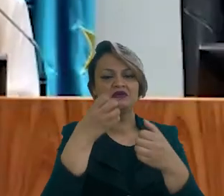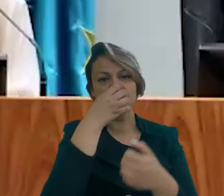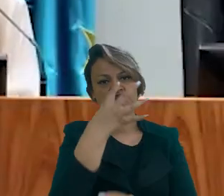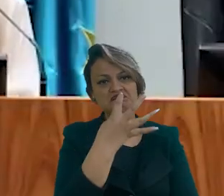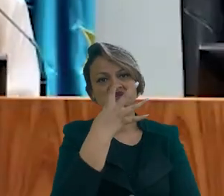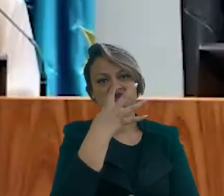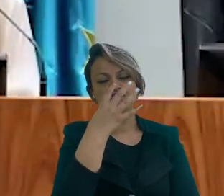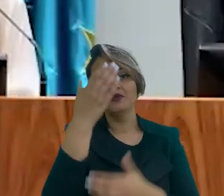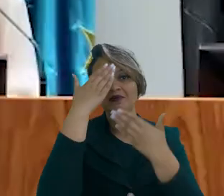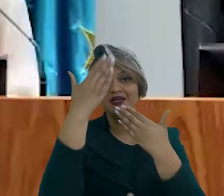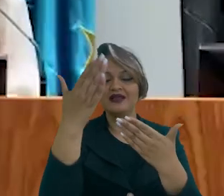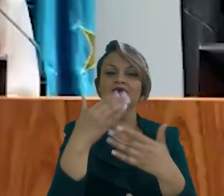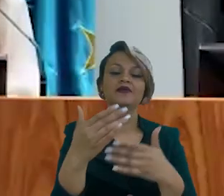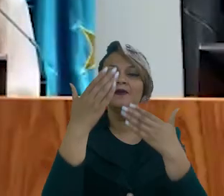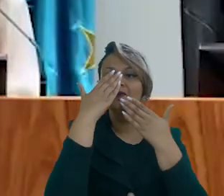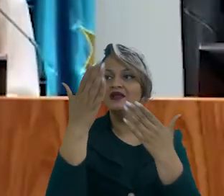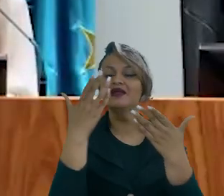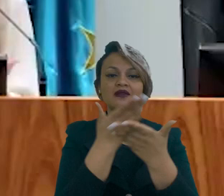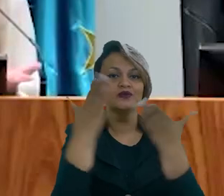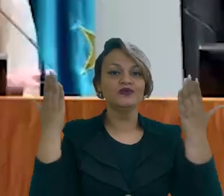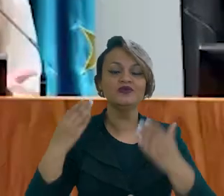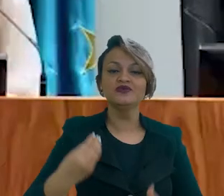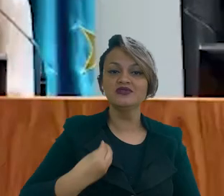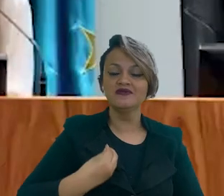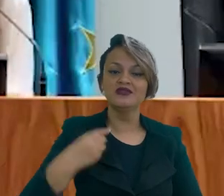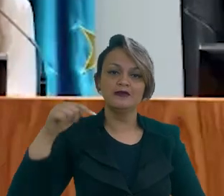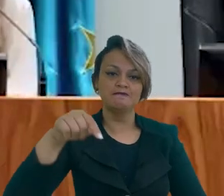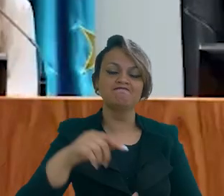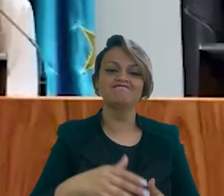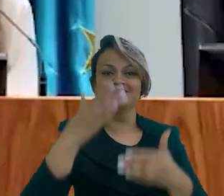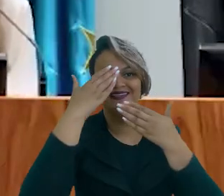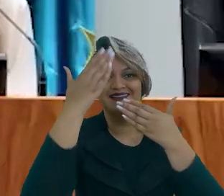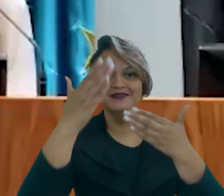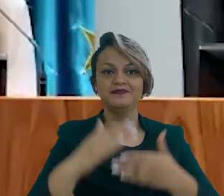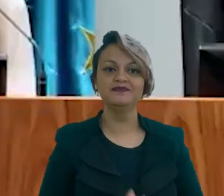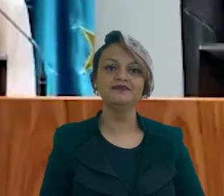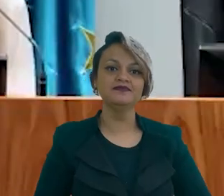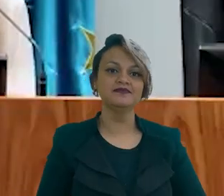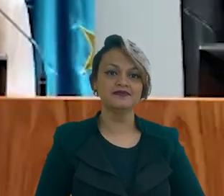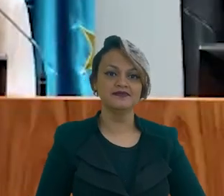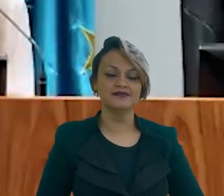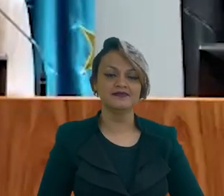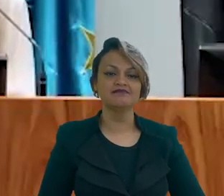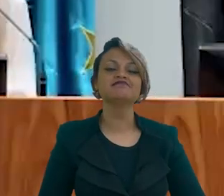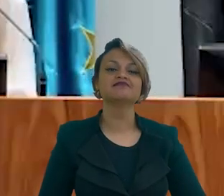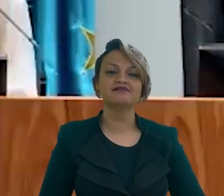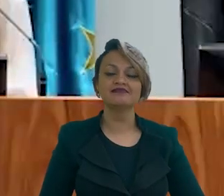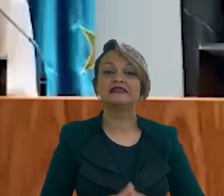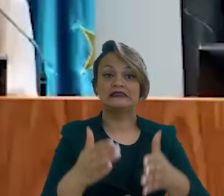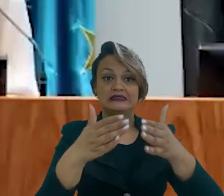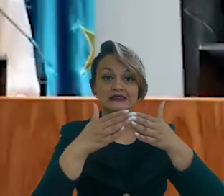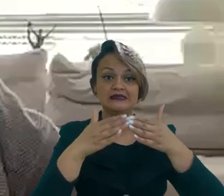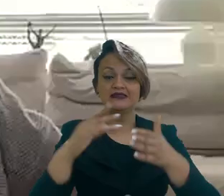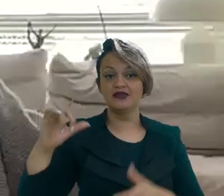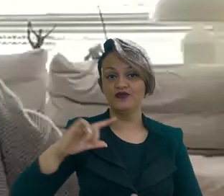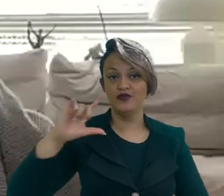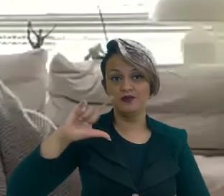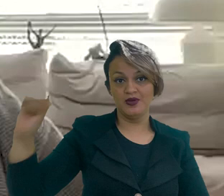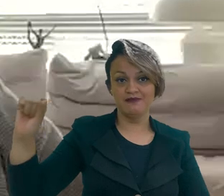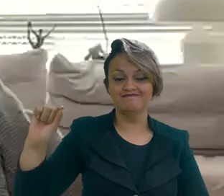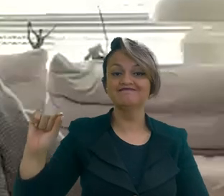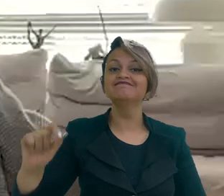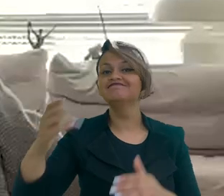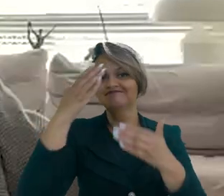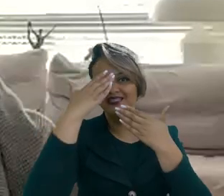Professora Rosa Nery agradeço em nome de todos os participantes Muito obrigado eu peço